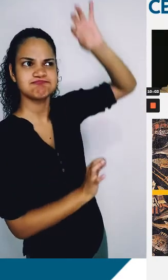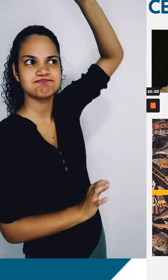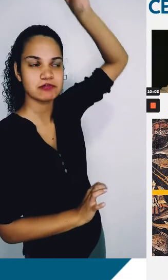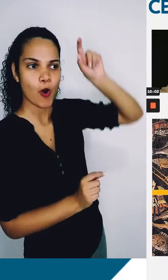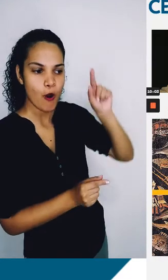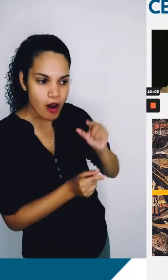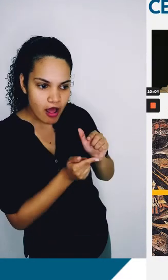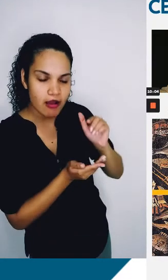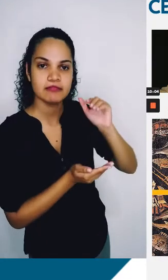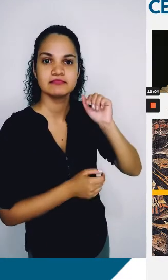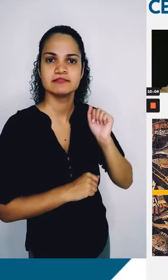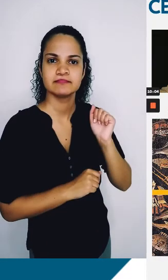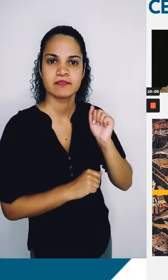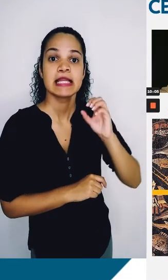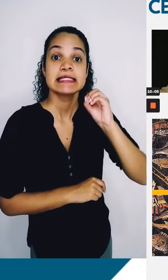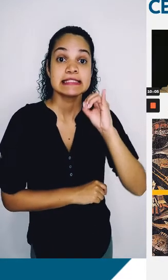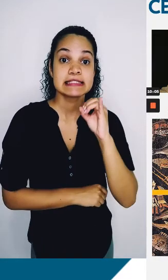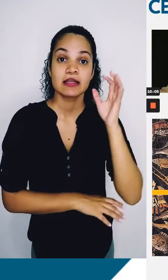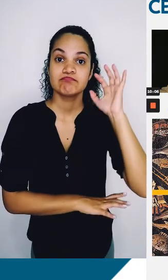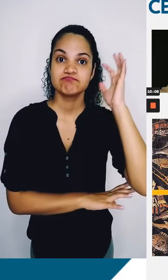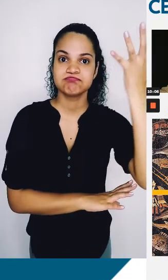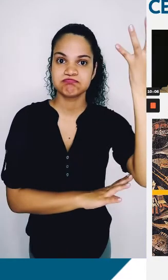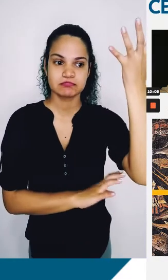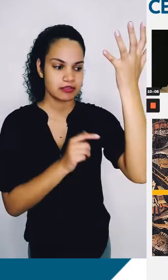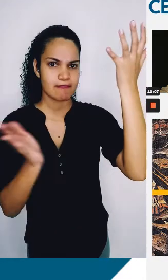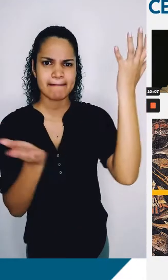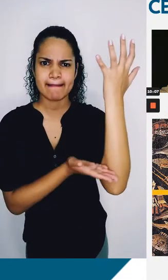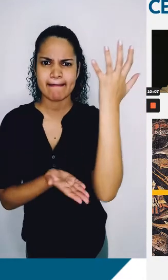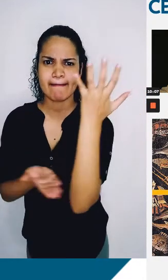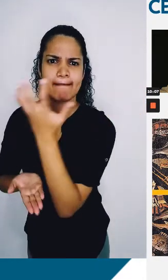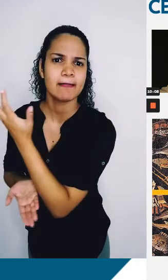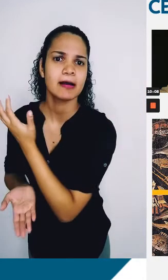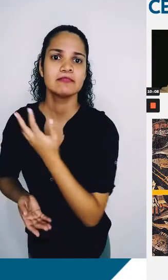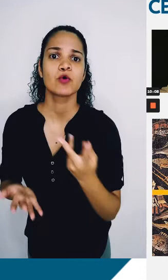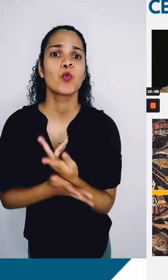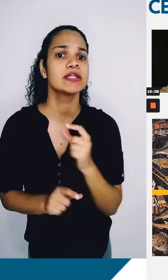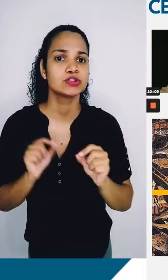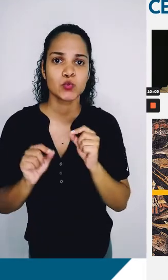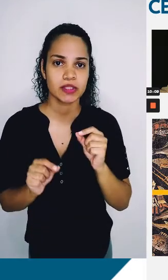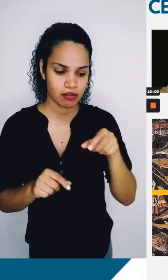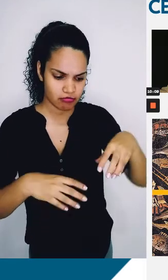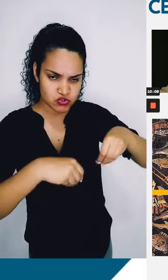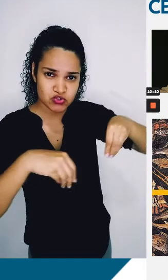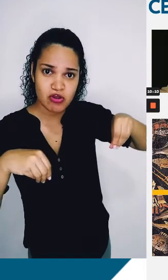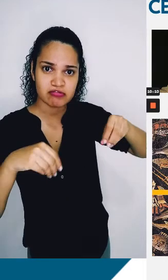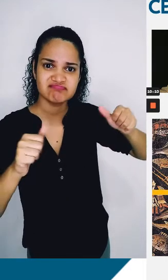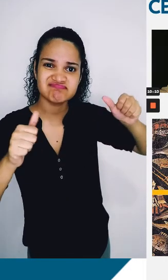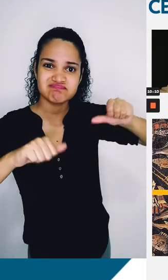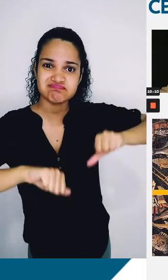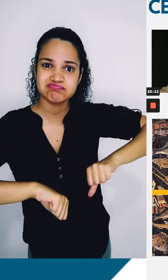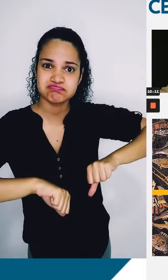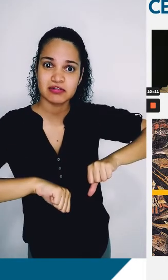menores. Quando a gente desmata, o que acontece com a qualidade do solo? Por que muitas das